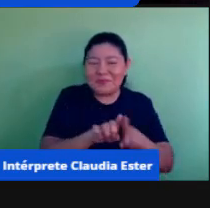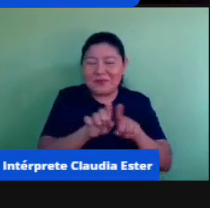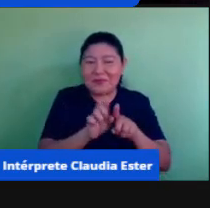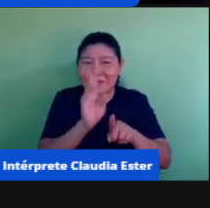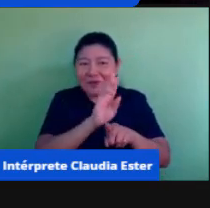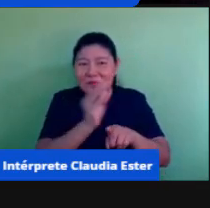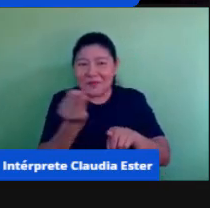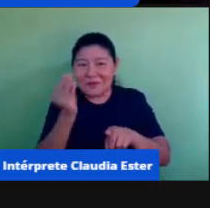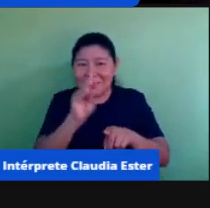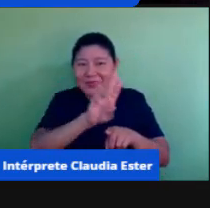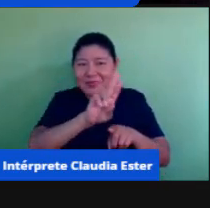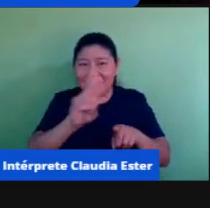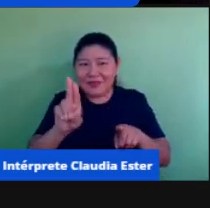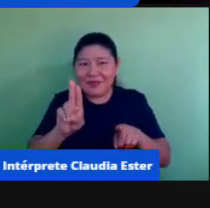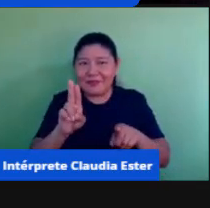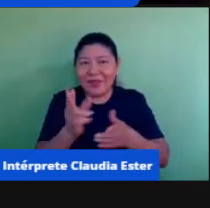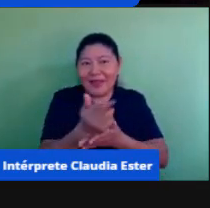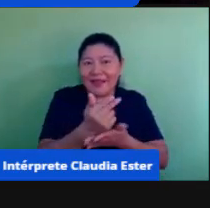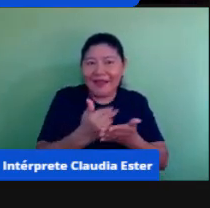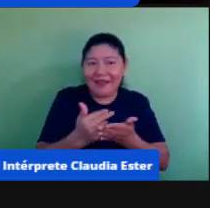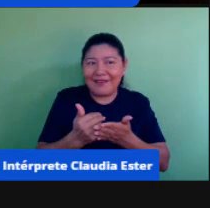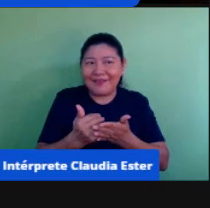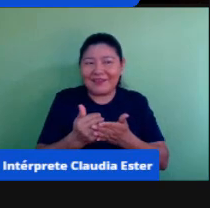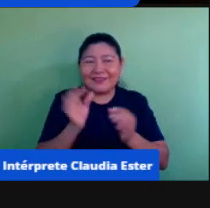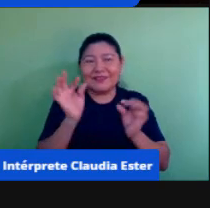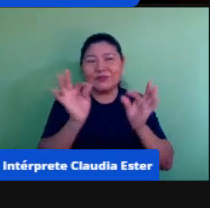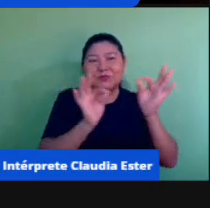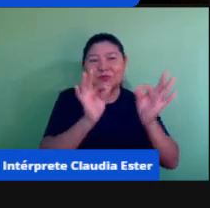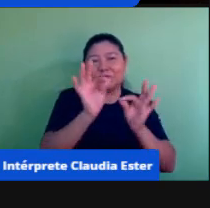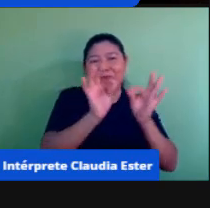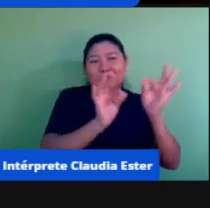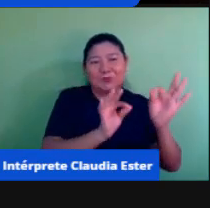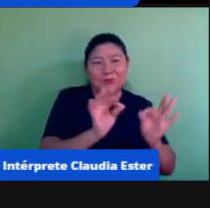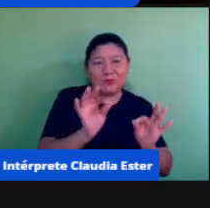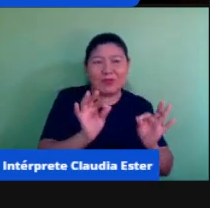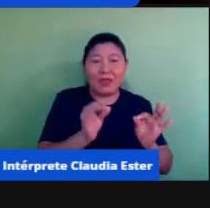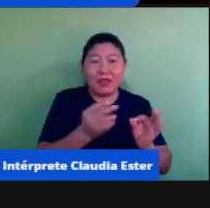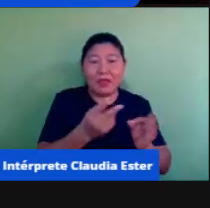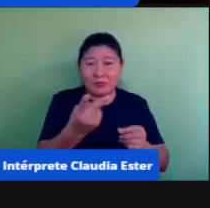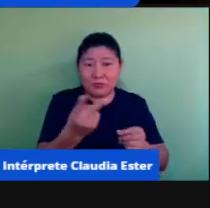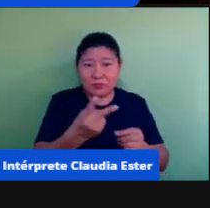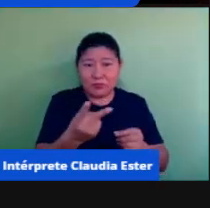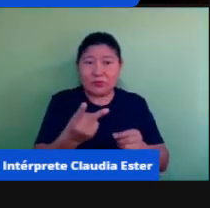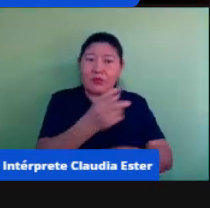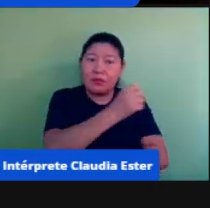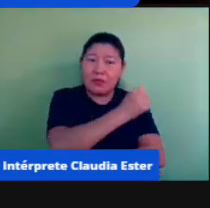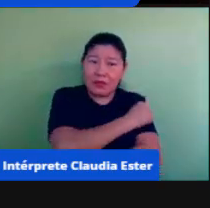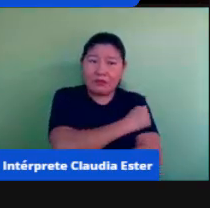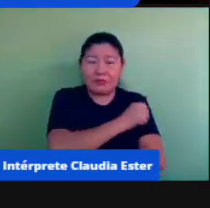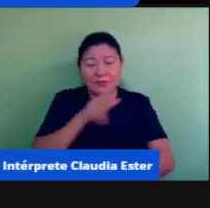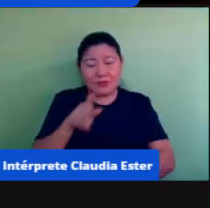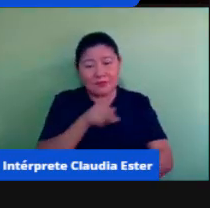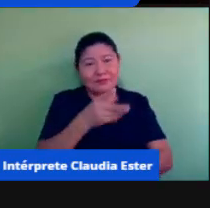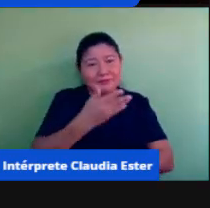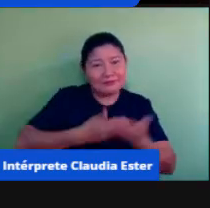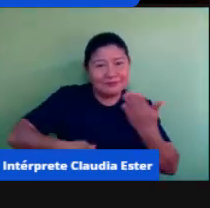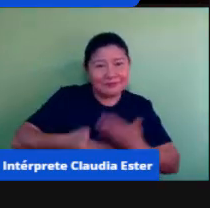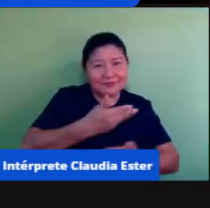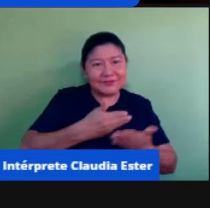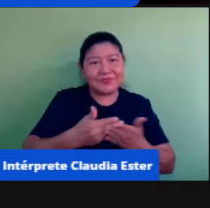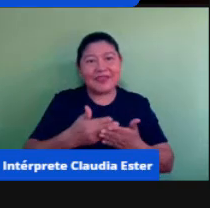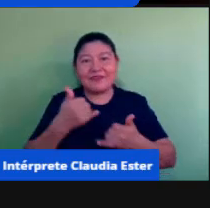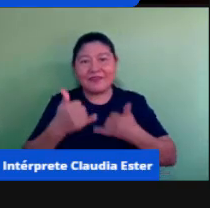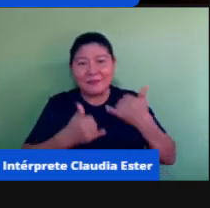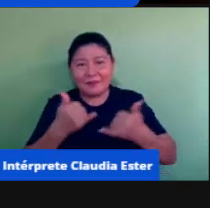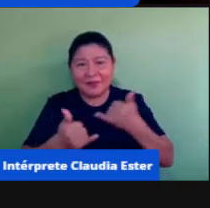está os desenhos que ele vai escrever o nome. Então, tudo isso você vai estar participando com eles, entendeu? E é bem legal que eles também